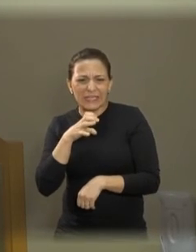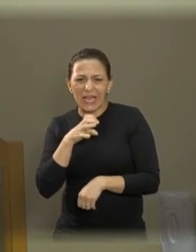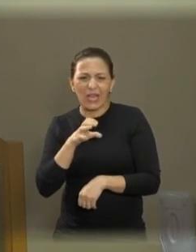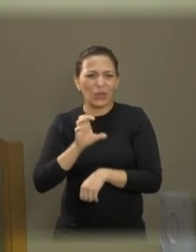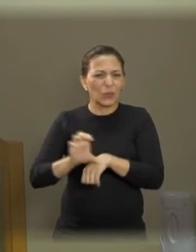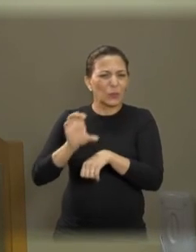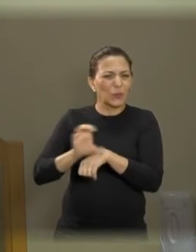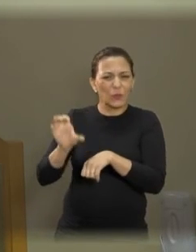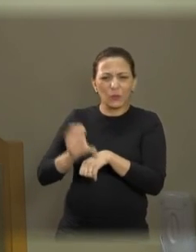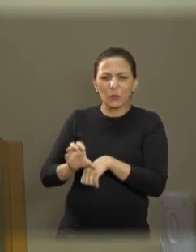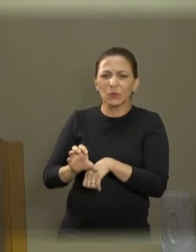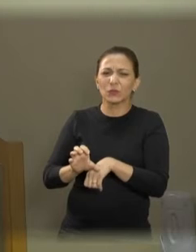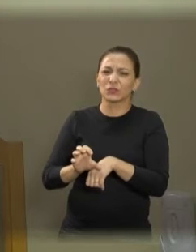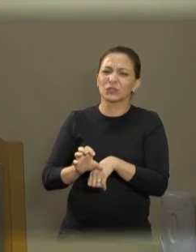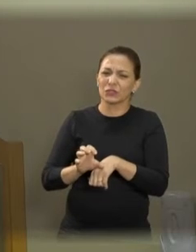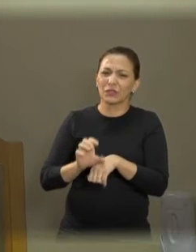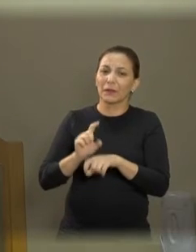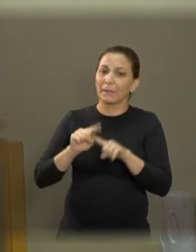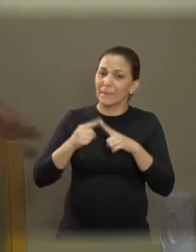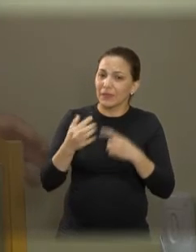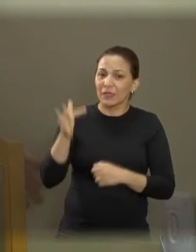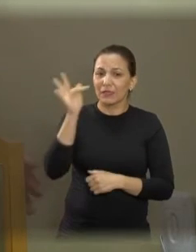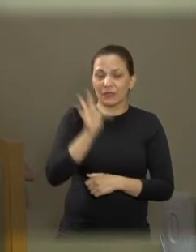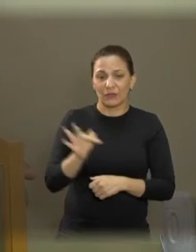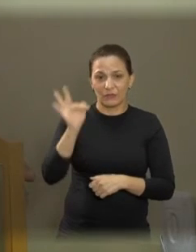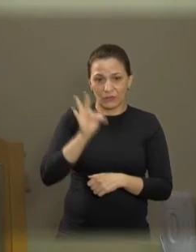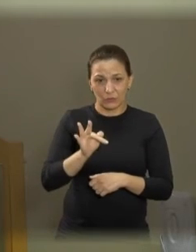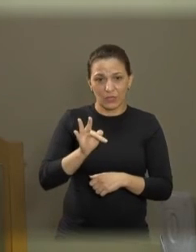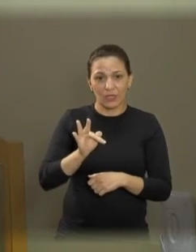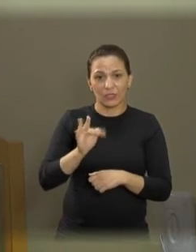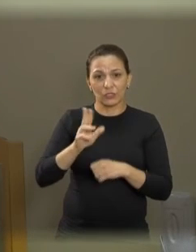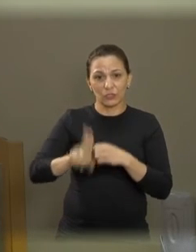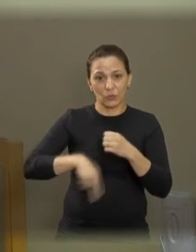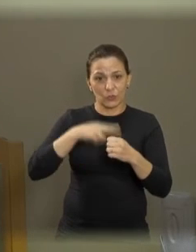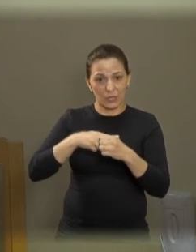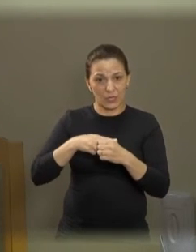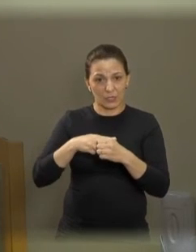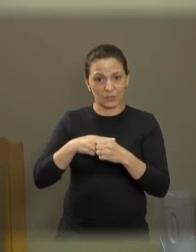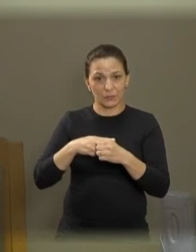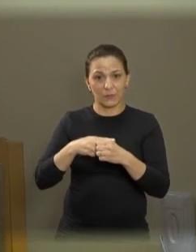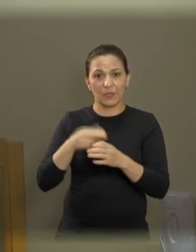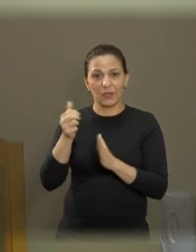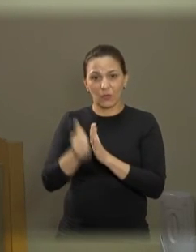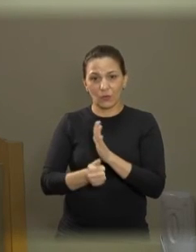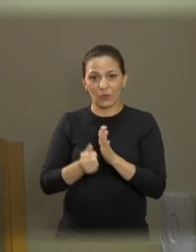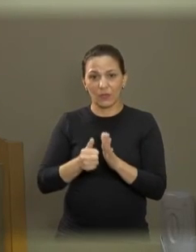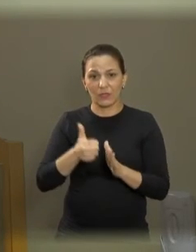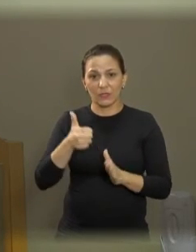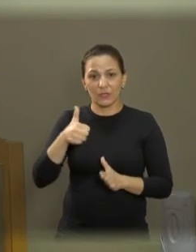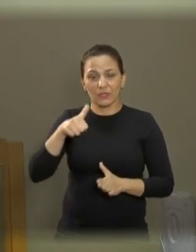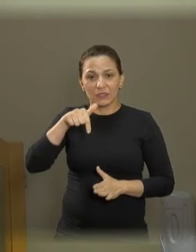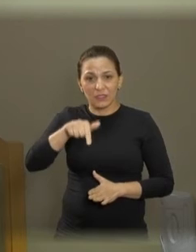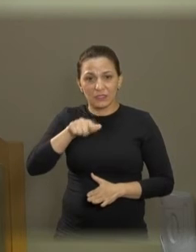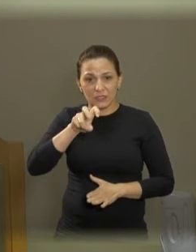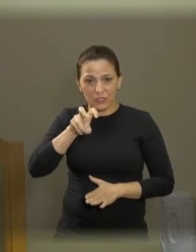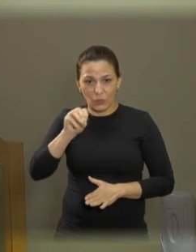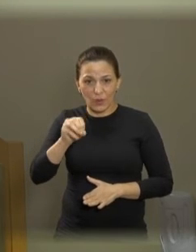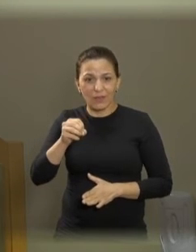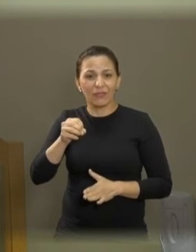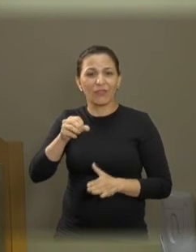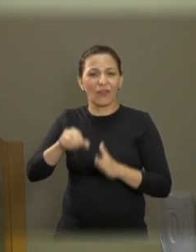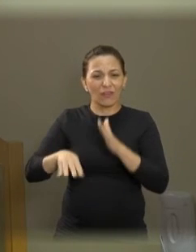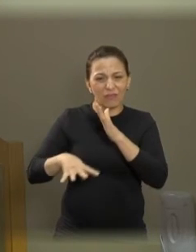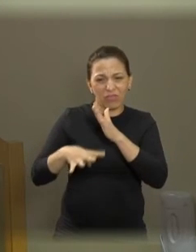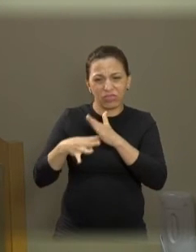curso. Mas na faculdade de ciências farmacêuticas, eu entrei mais de 750 vezes em sala de aula,